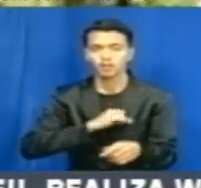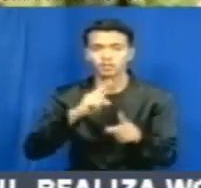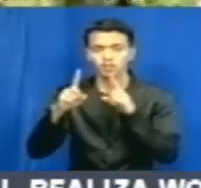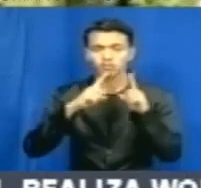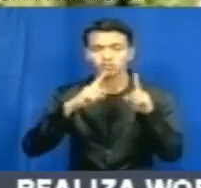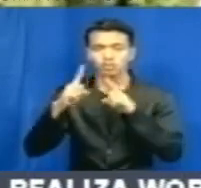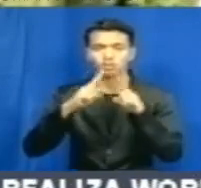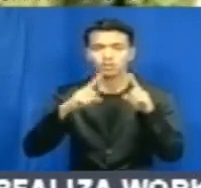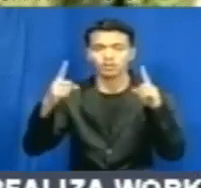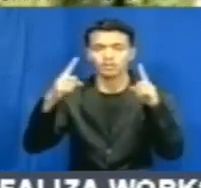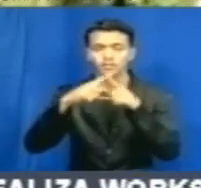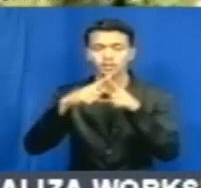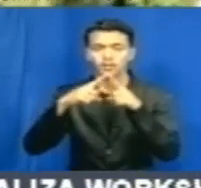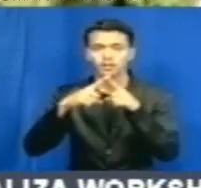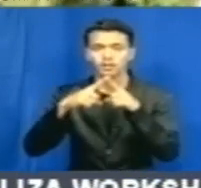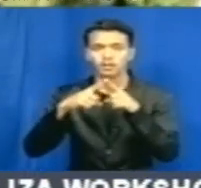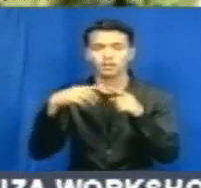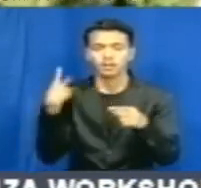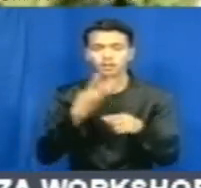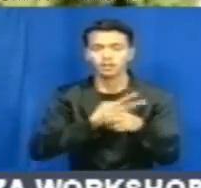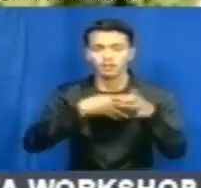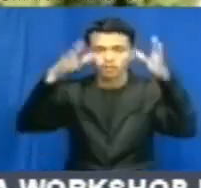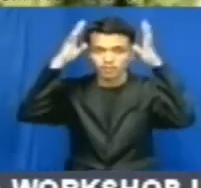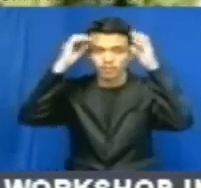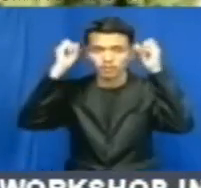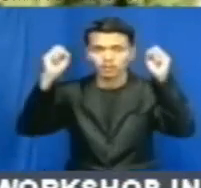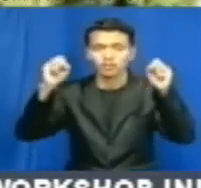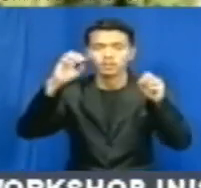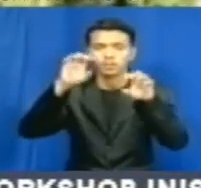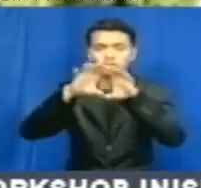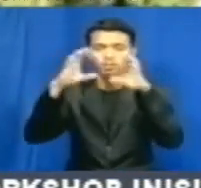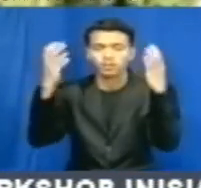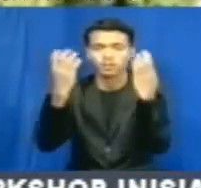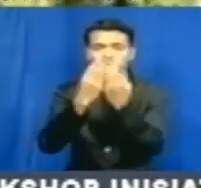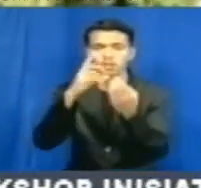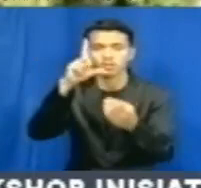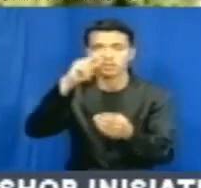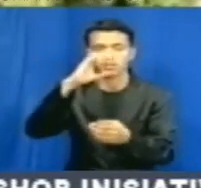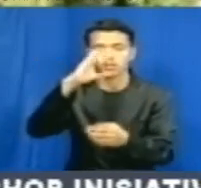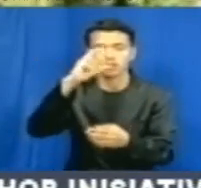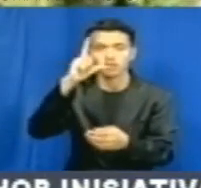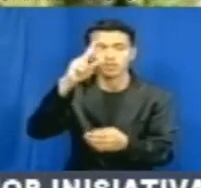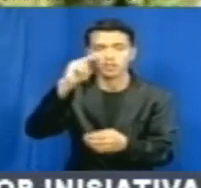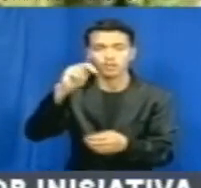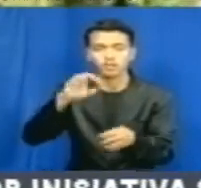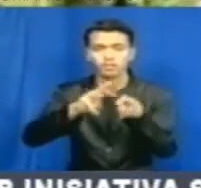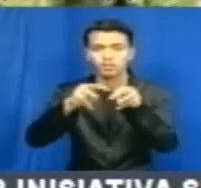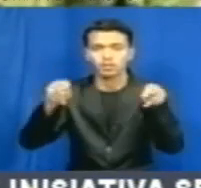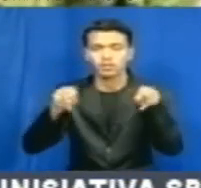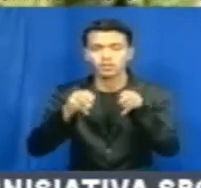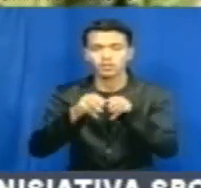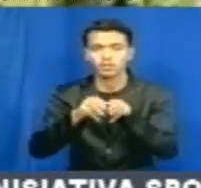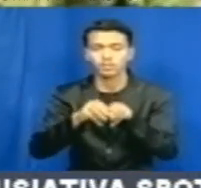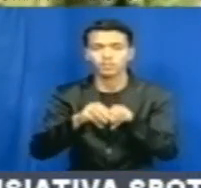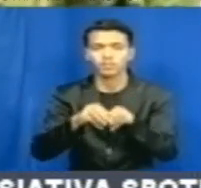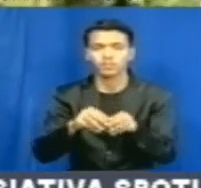ba etenia presidente conselho maten libertação nacional municipio ninia orune abon berua